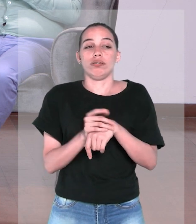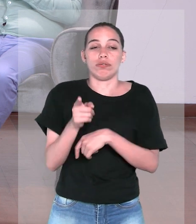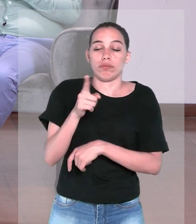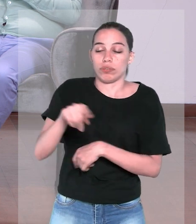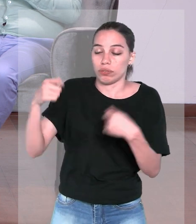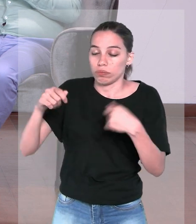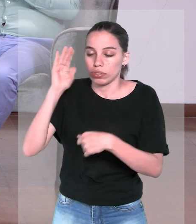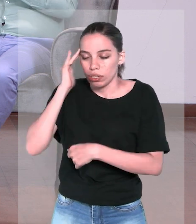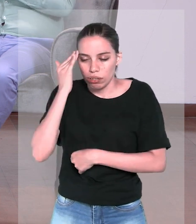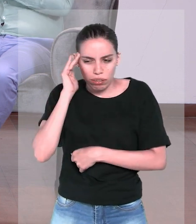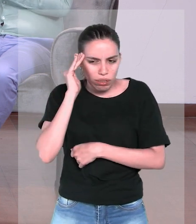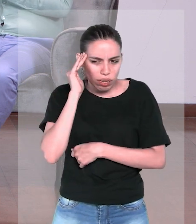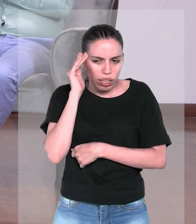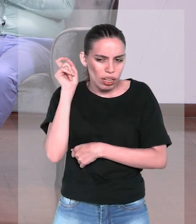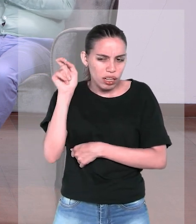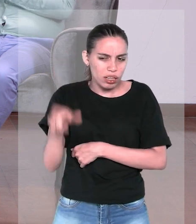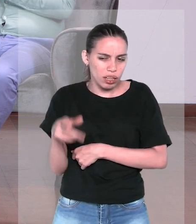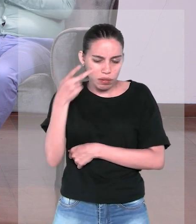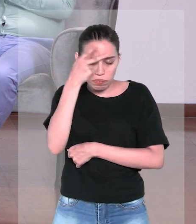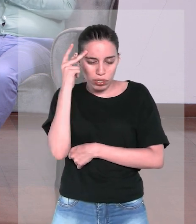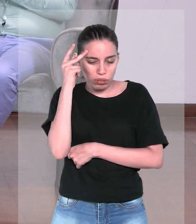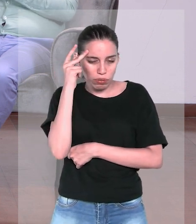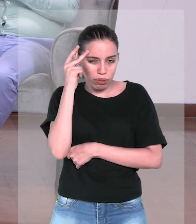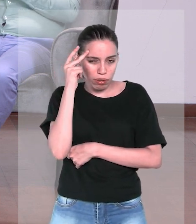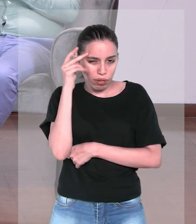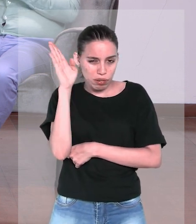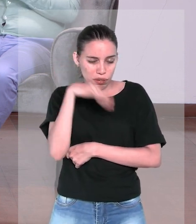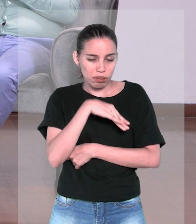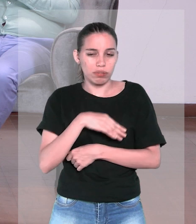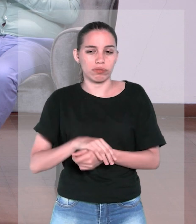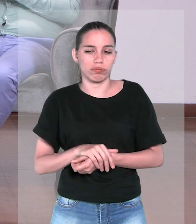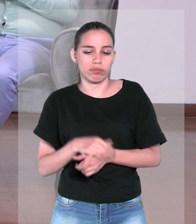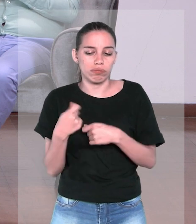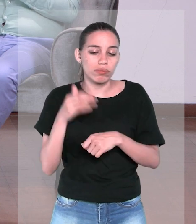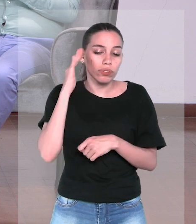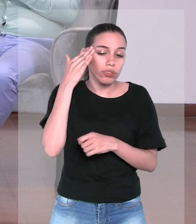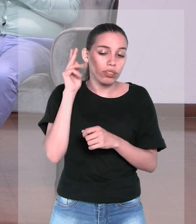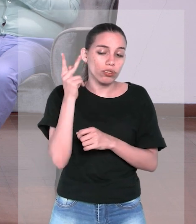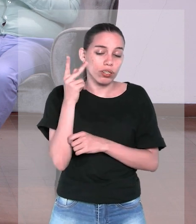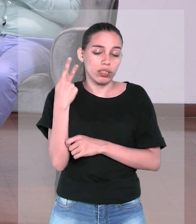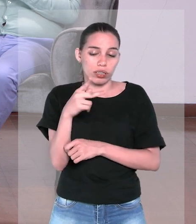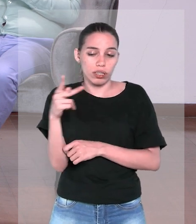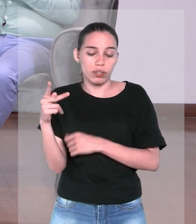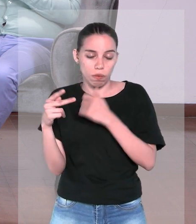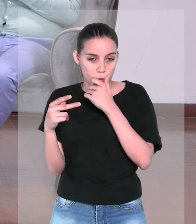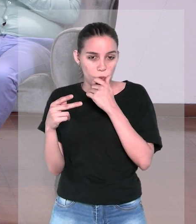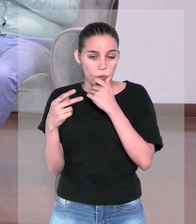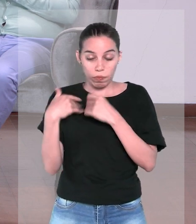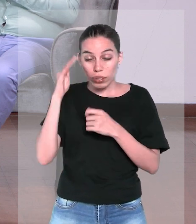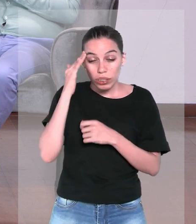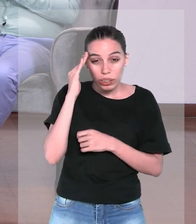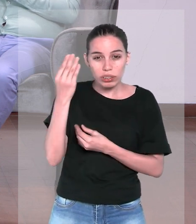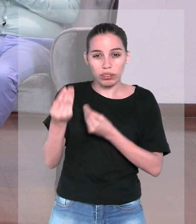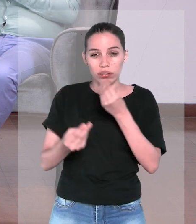questão importante. Não é todo mundo que viola. As pessoas que vão violentar, elas têm histórias de